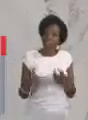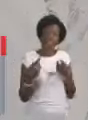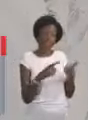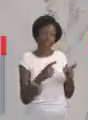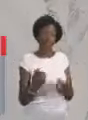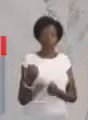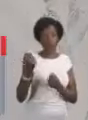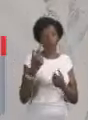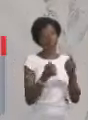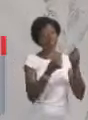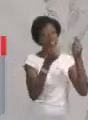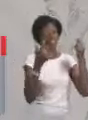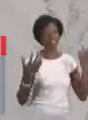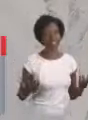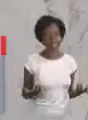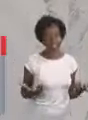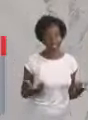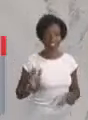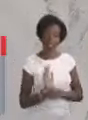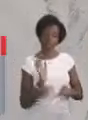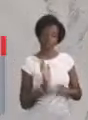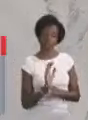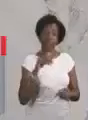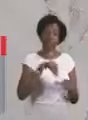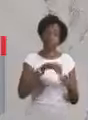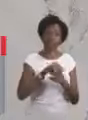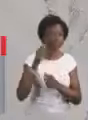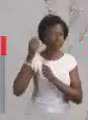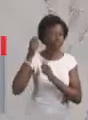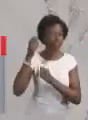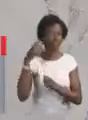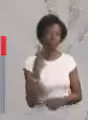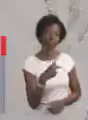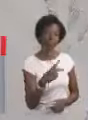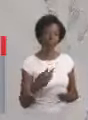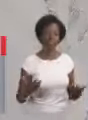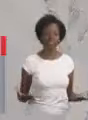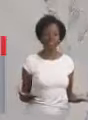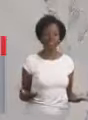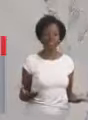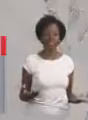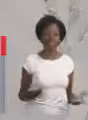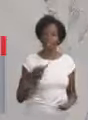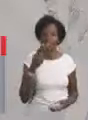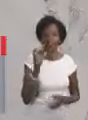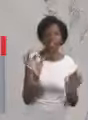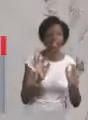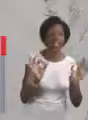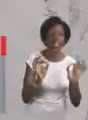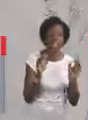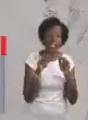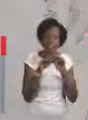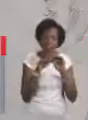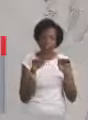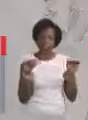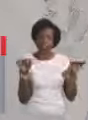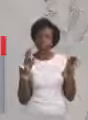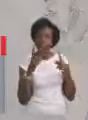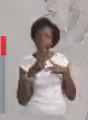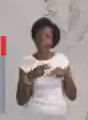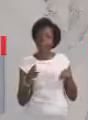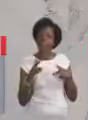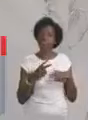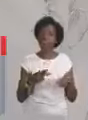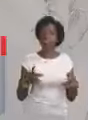econômico poder econômico financiou as campanhas eleitorais aqui isso ninguém toca ficam na superfície aqui da